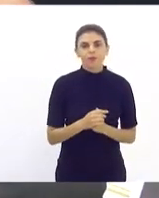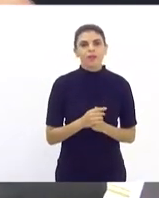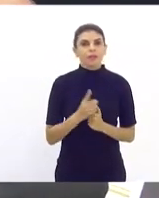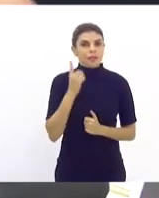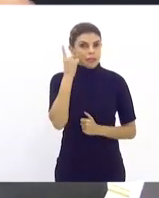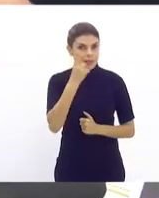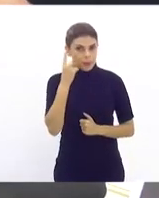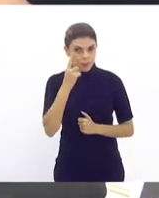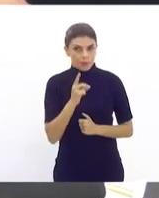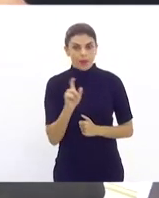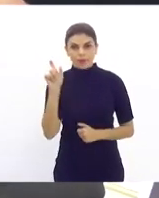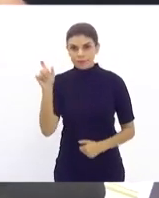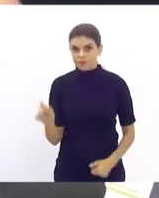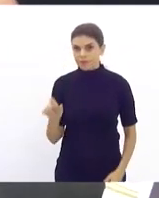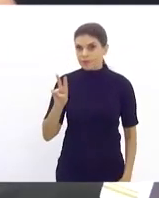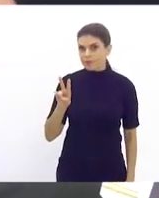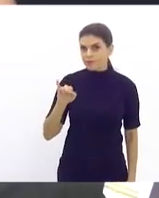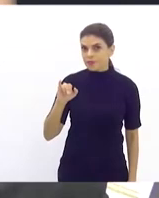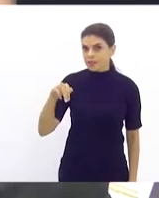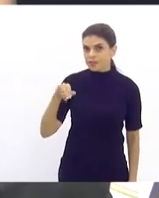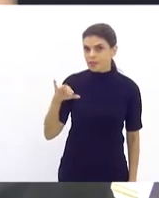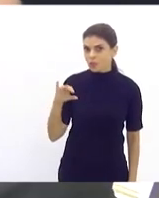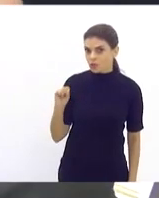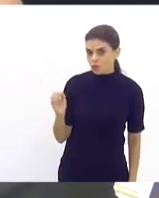Vinícius Cozolino